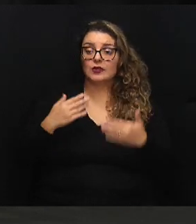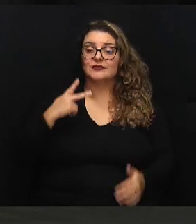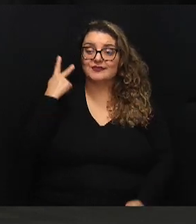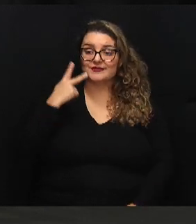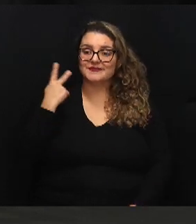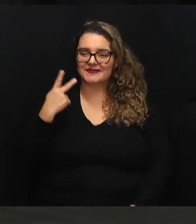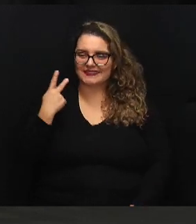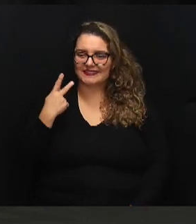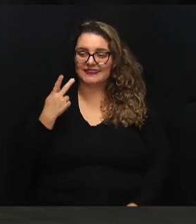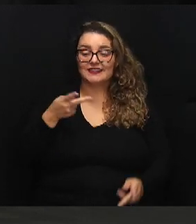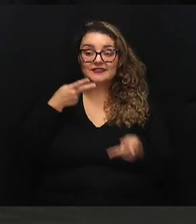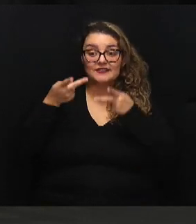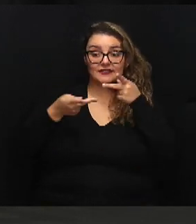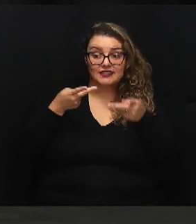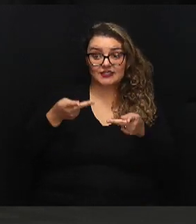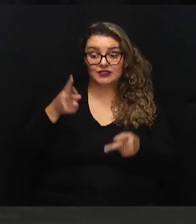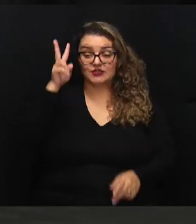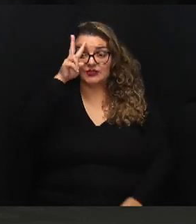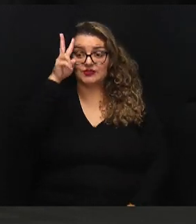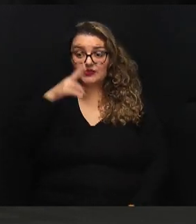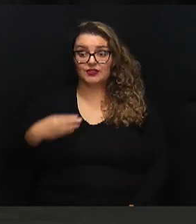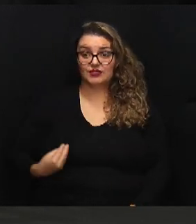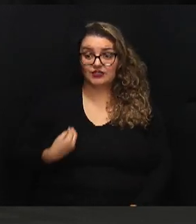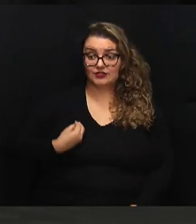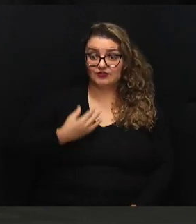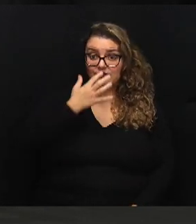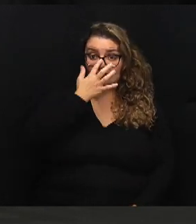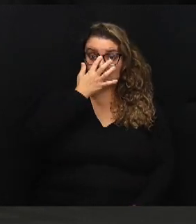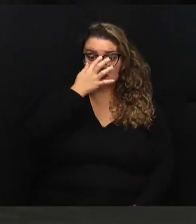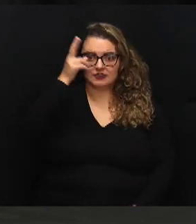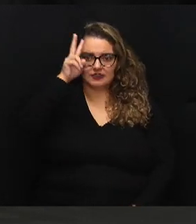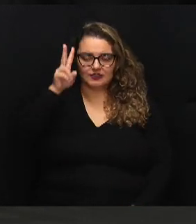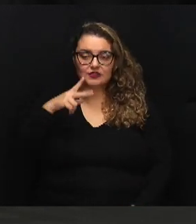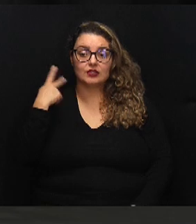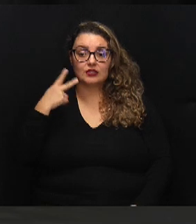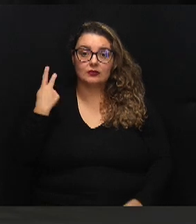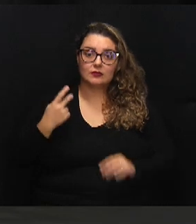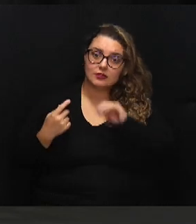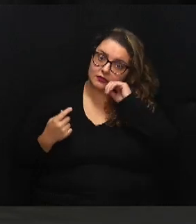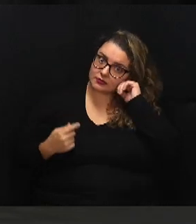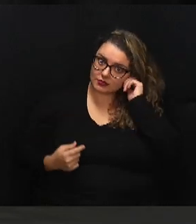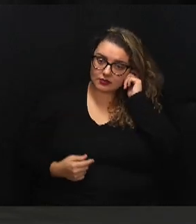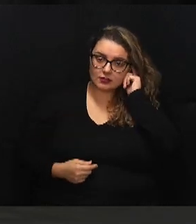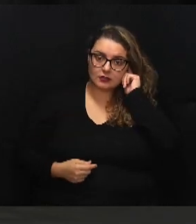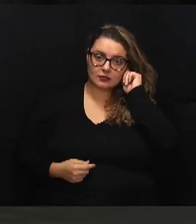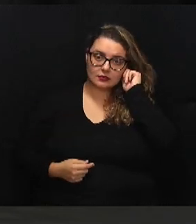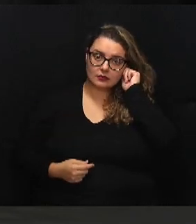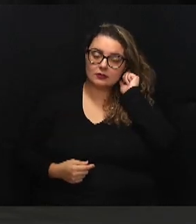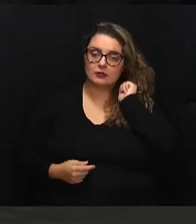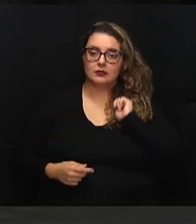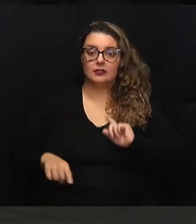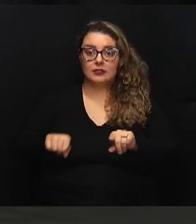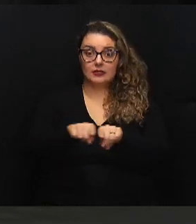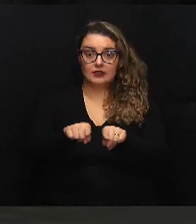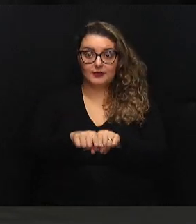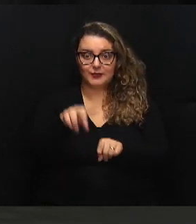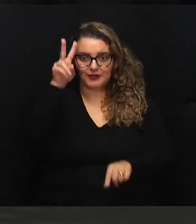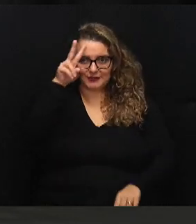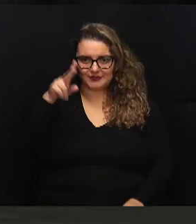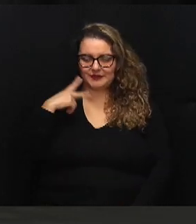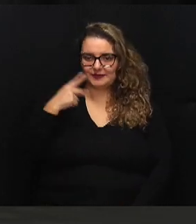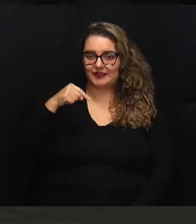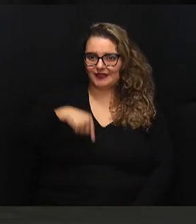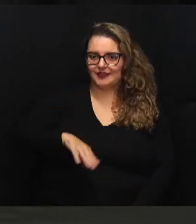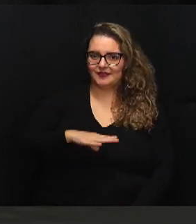parlamentar, falando aqui sobre sua história de vida, sua história na política e também a sua história como vereador em